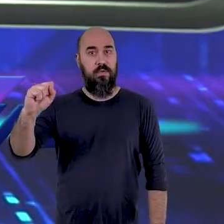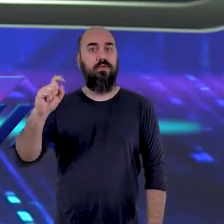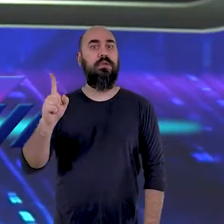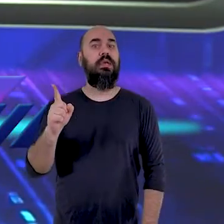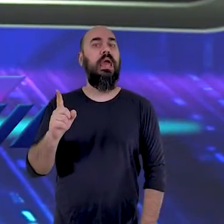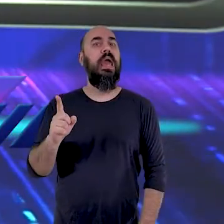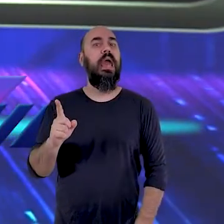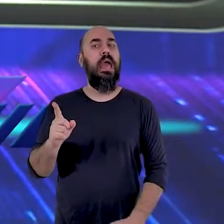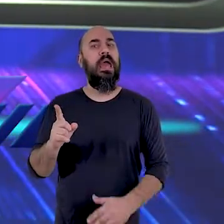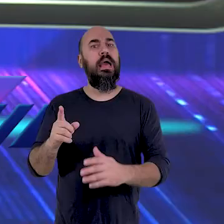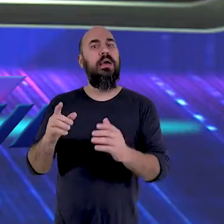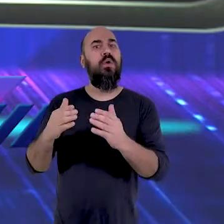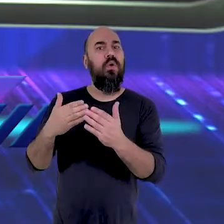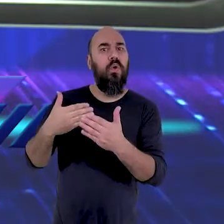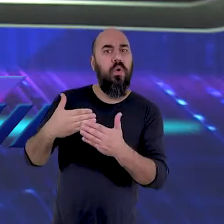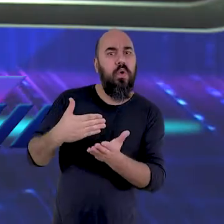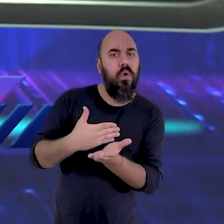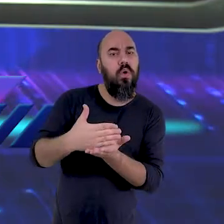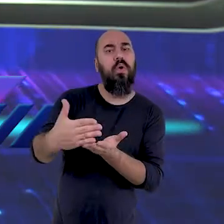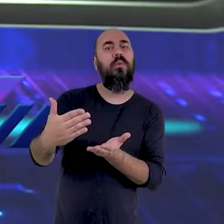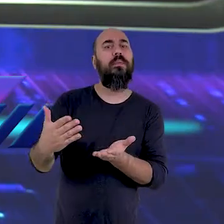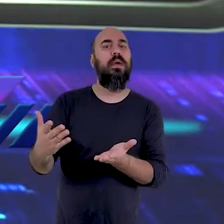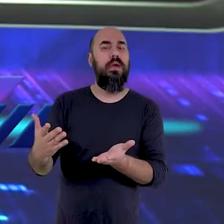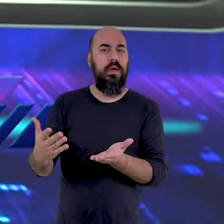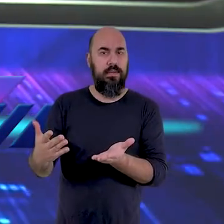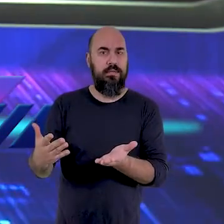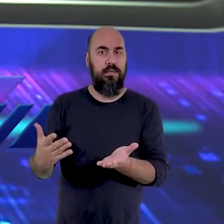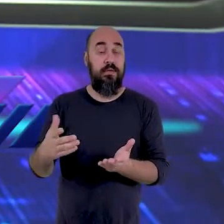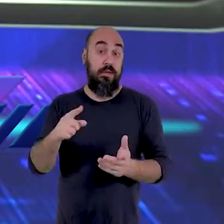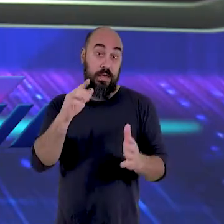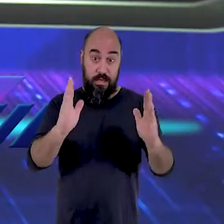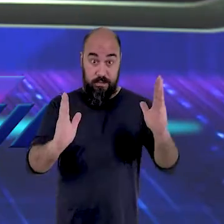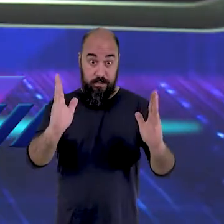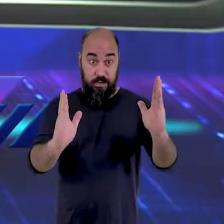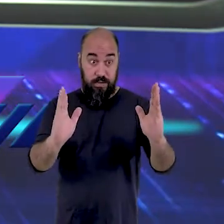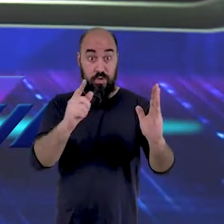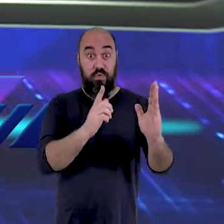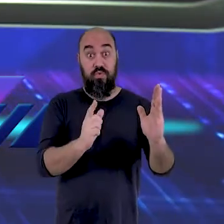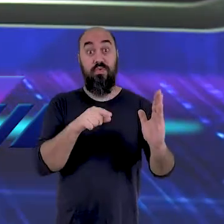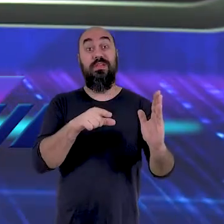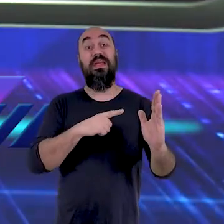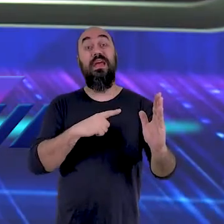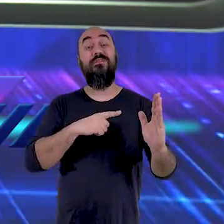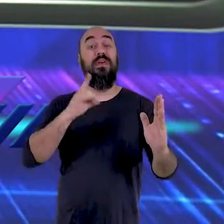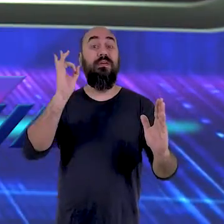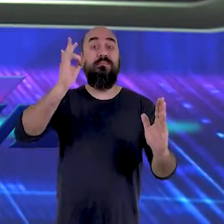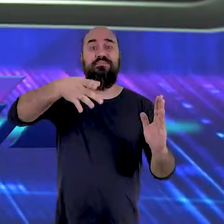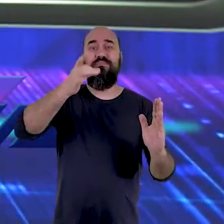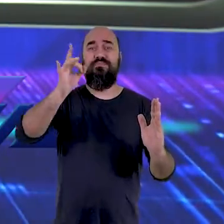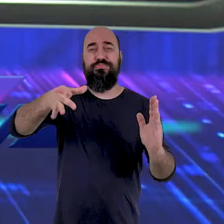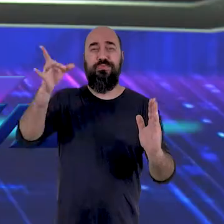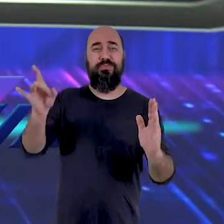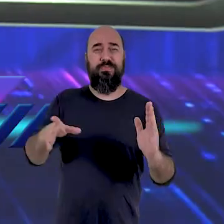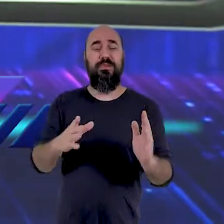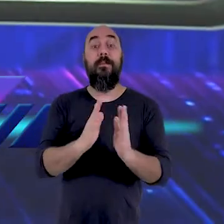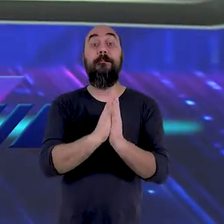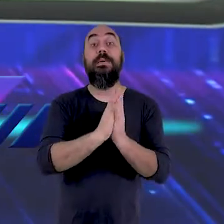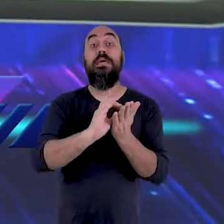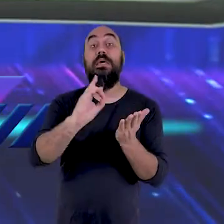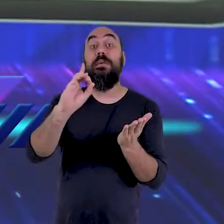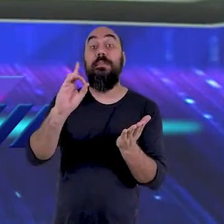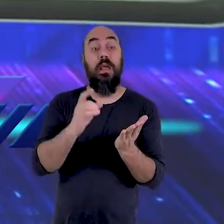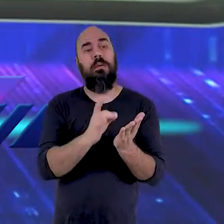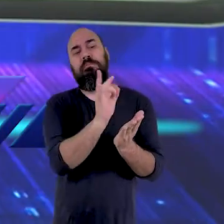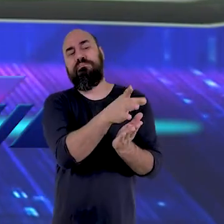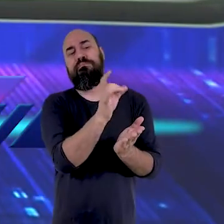período de supremacia. Neste tempo, verdades bíblicas foram deixadas de lado. Por isso que as 2